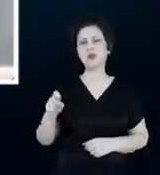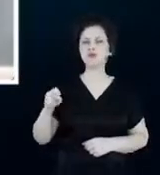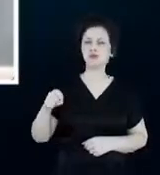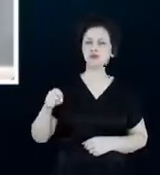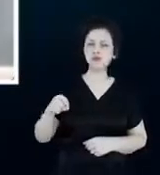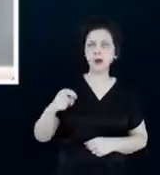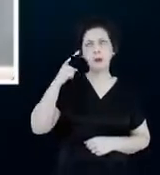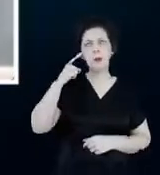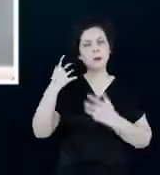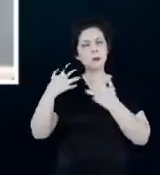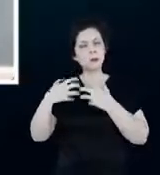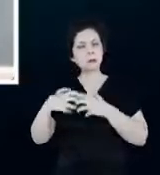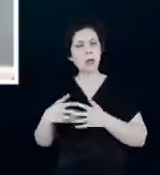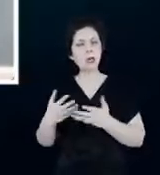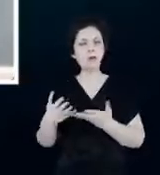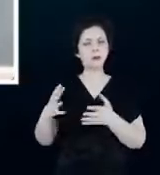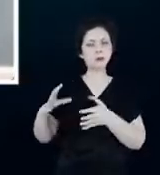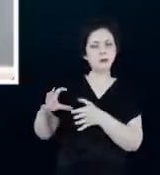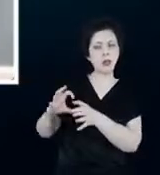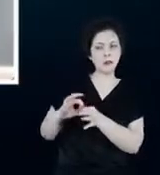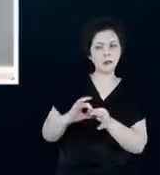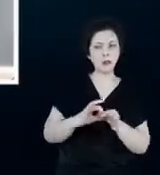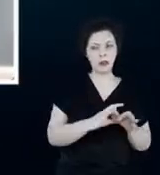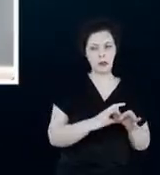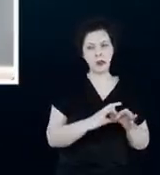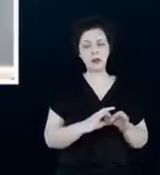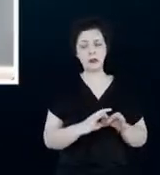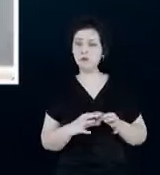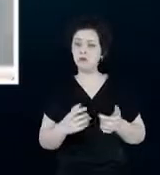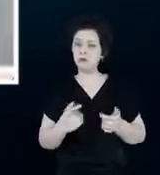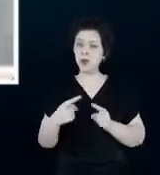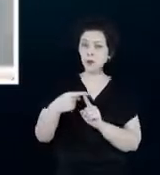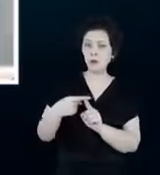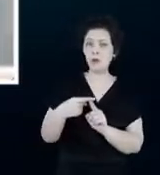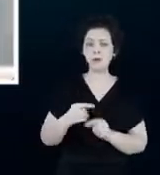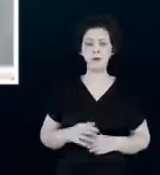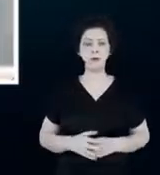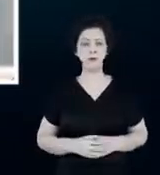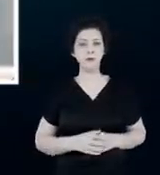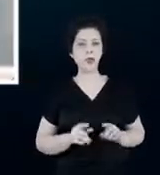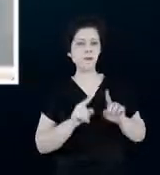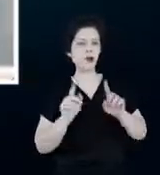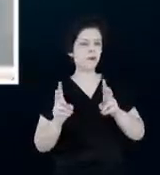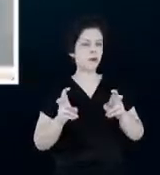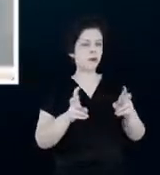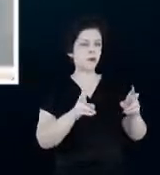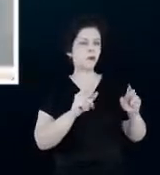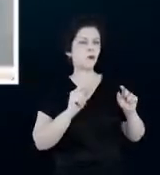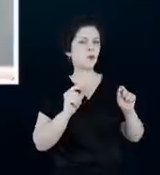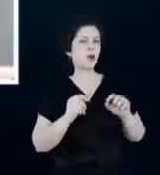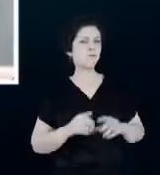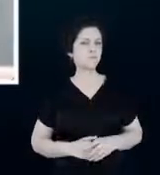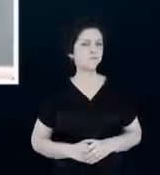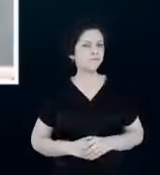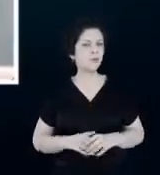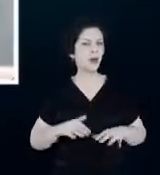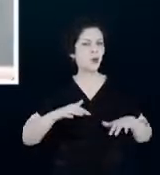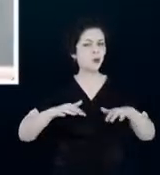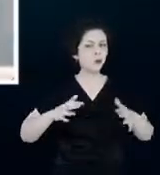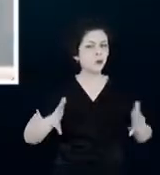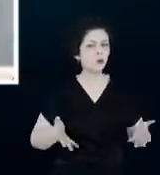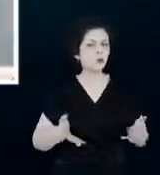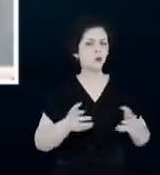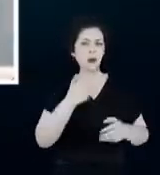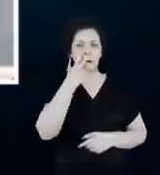gente pensar dessa forma mais integrada, mas o que a gente observa é um movimento de